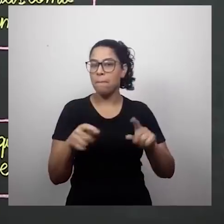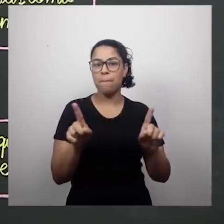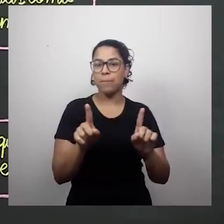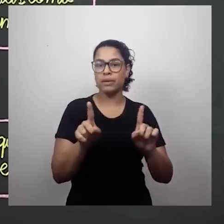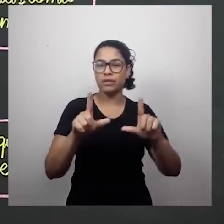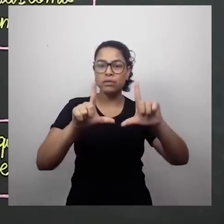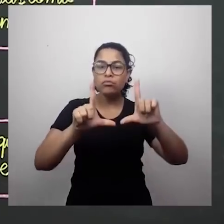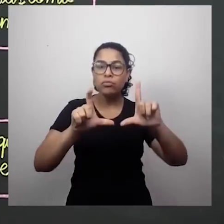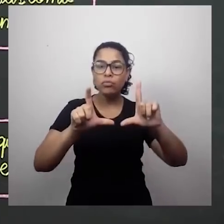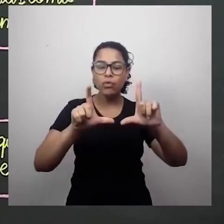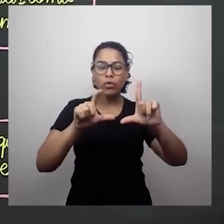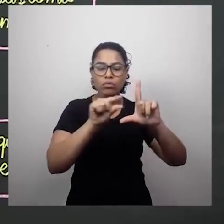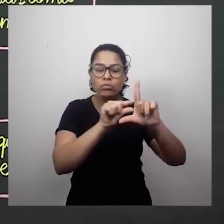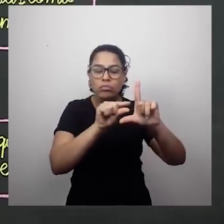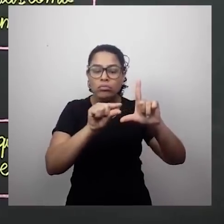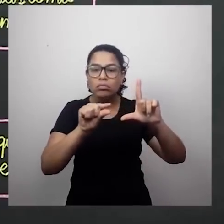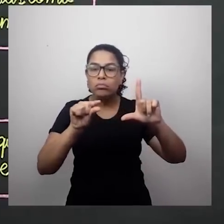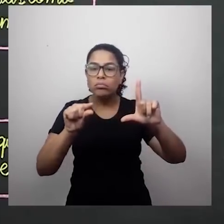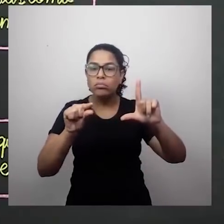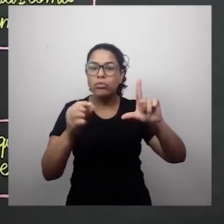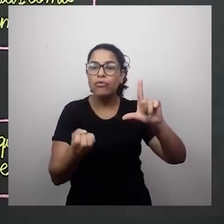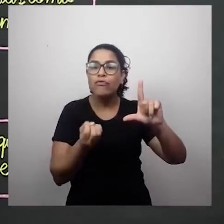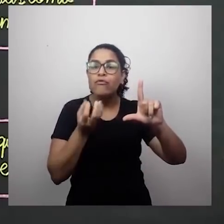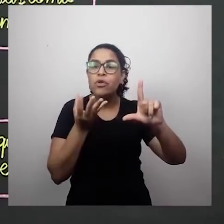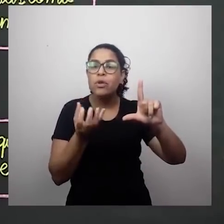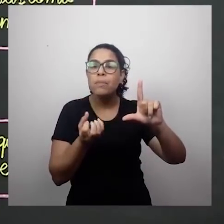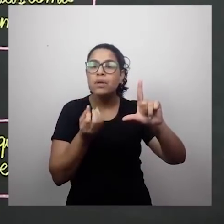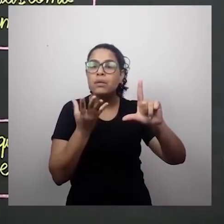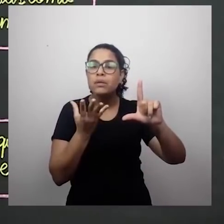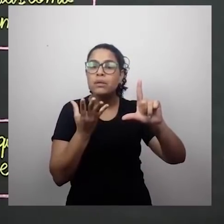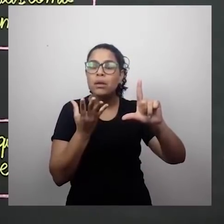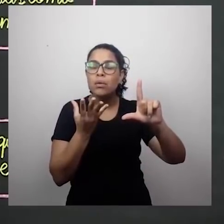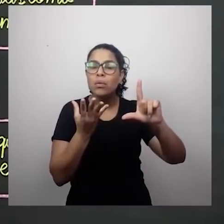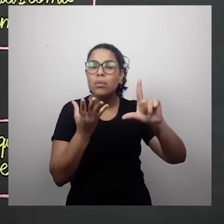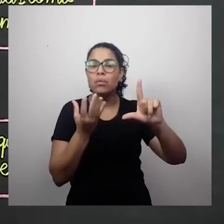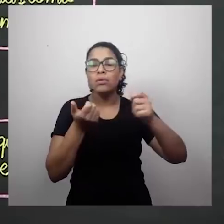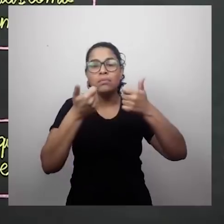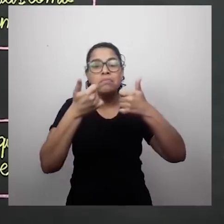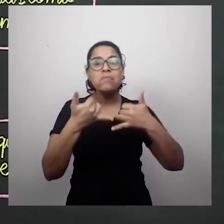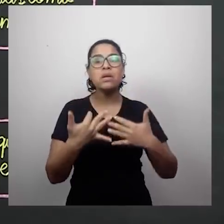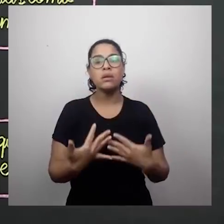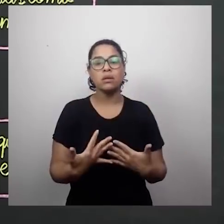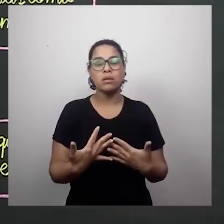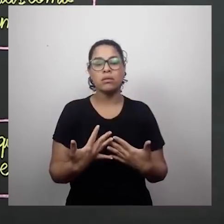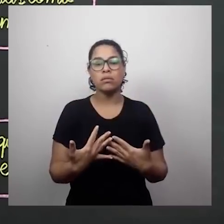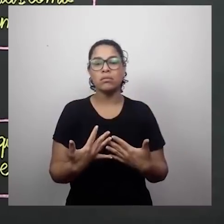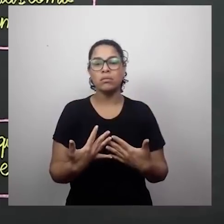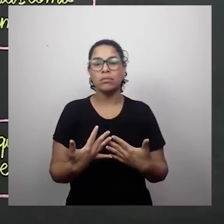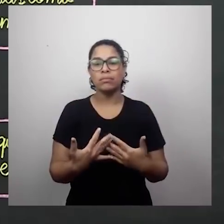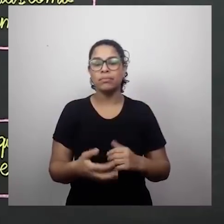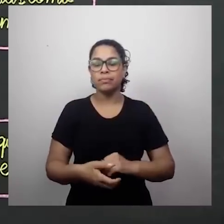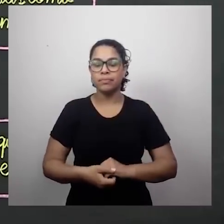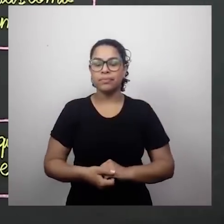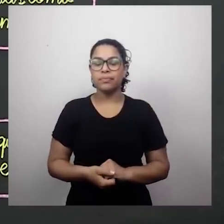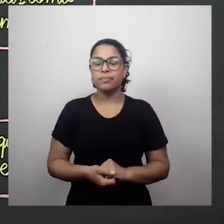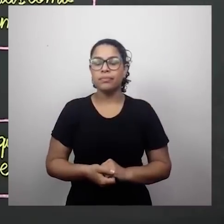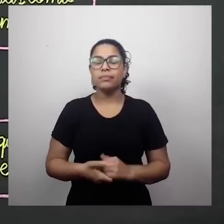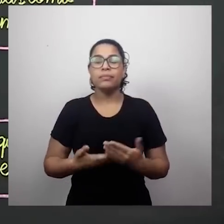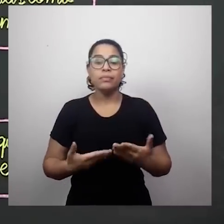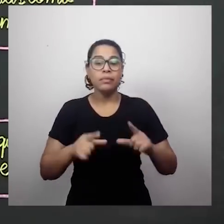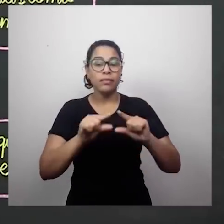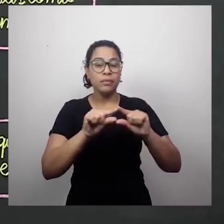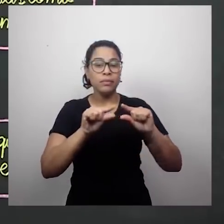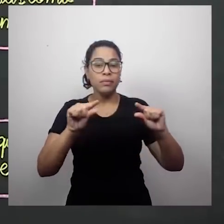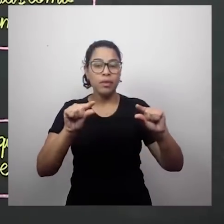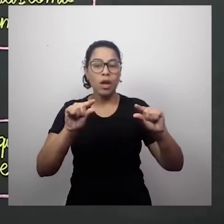se eu descrever textualmente a imagem, eu estou perdendo a função principal de uma fotoreportagem, que é retratar a realidade por meio de imagens. Então, o texto